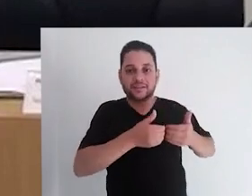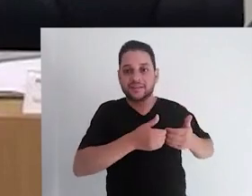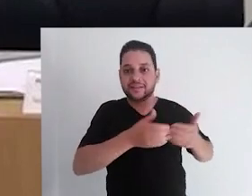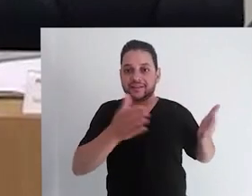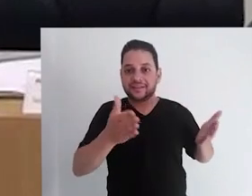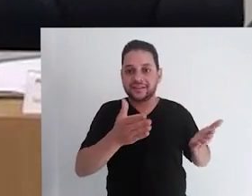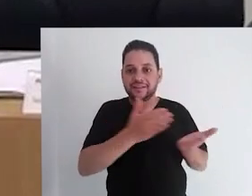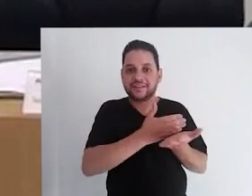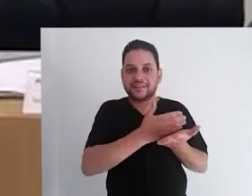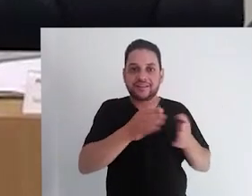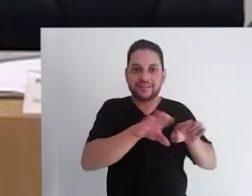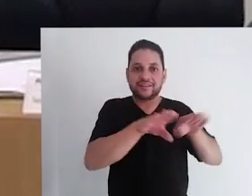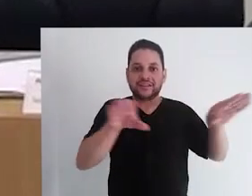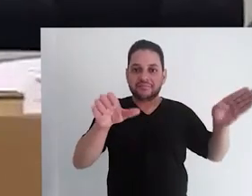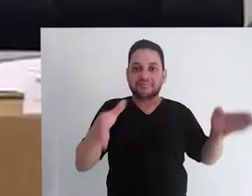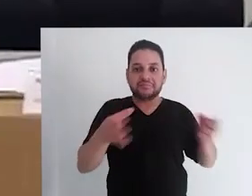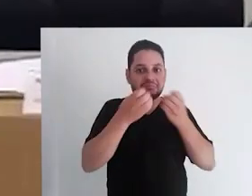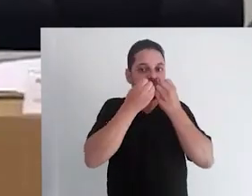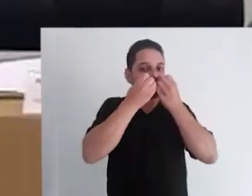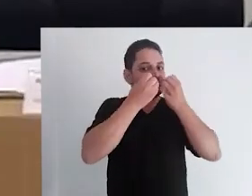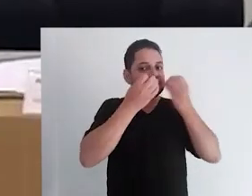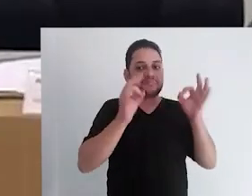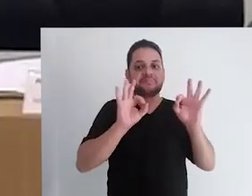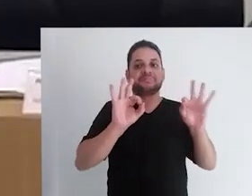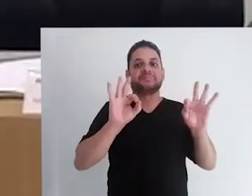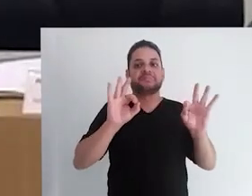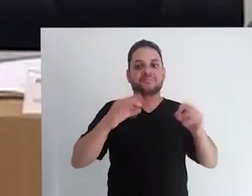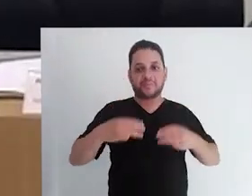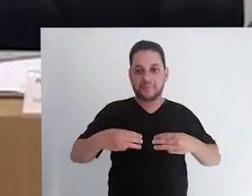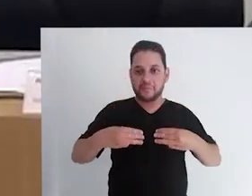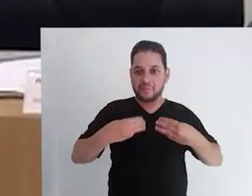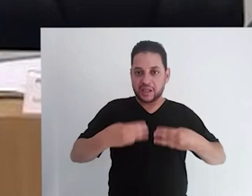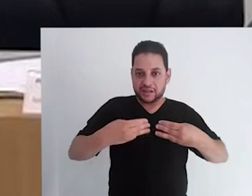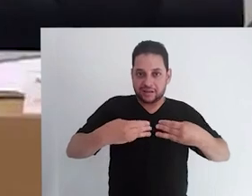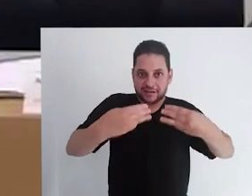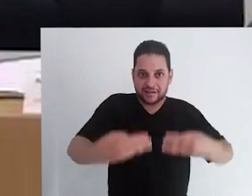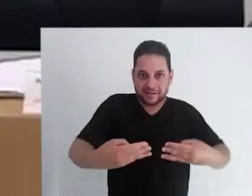um brinde, né, que pôde nos dar o senhor ministro